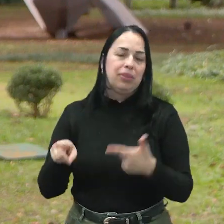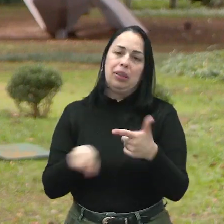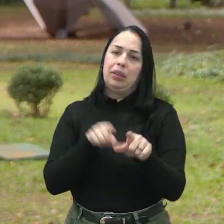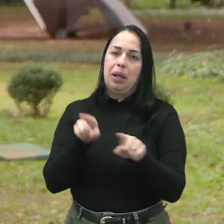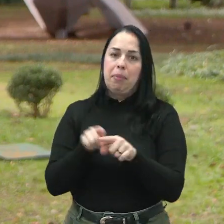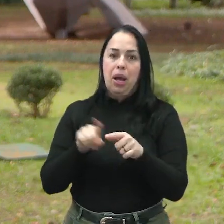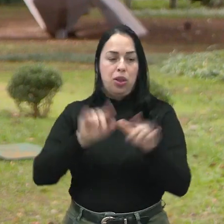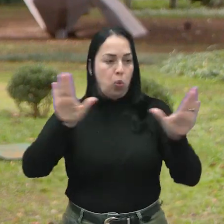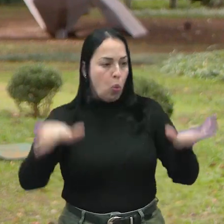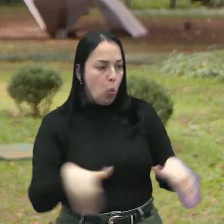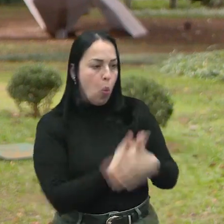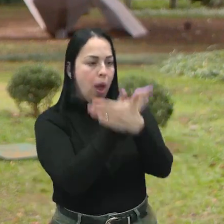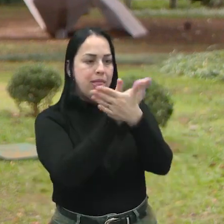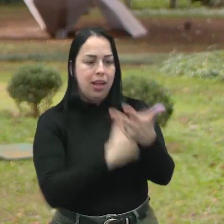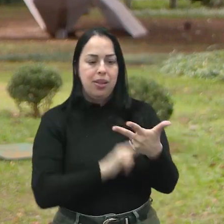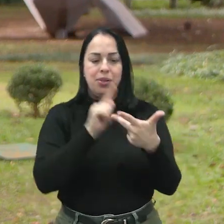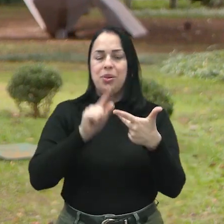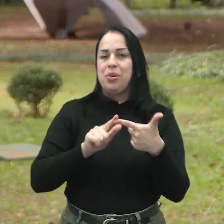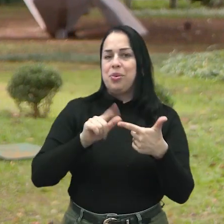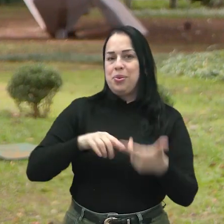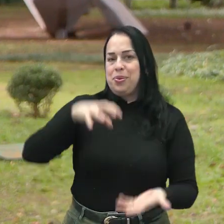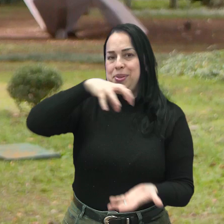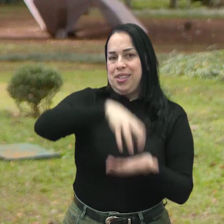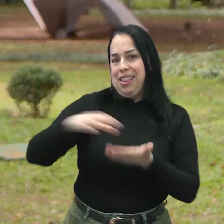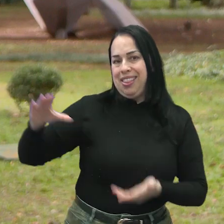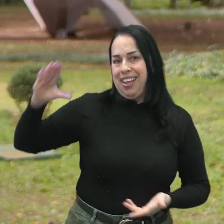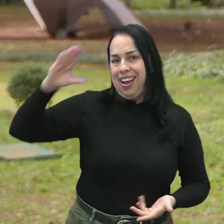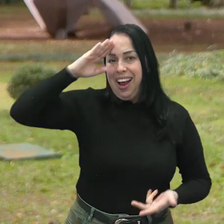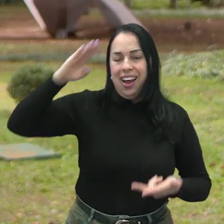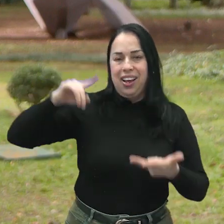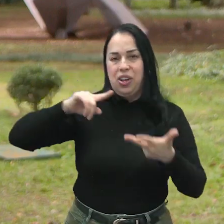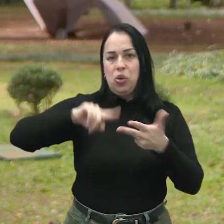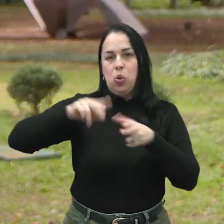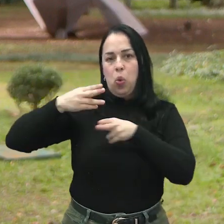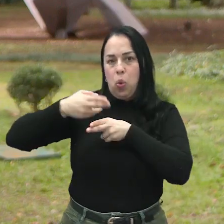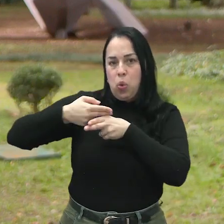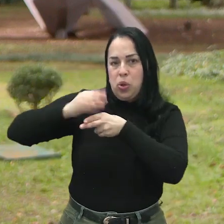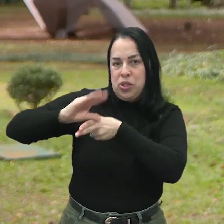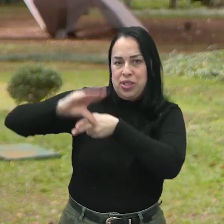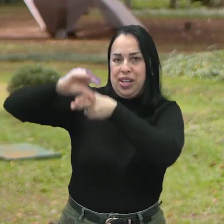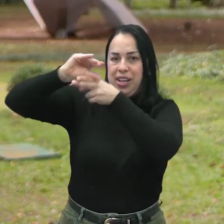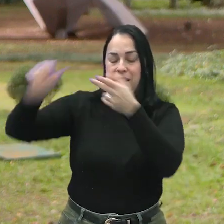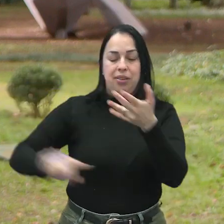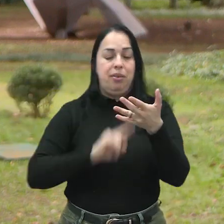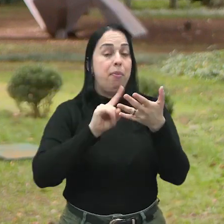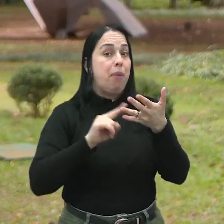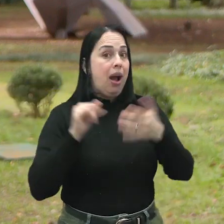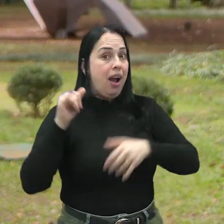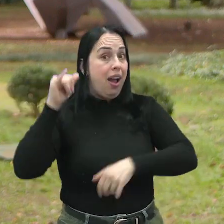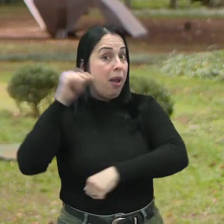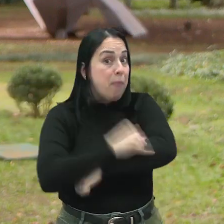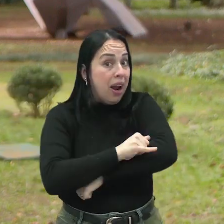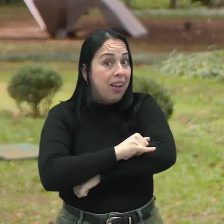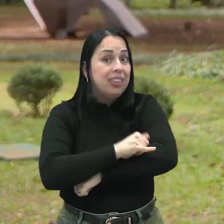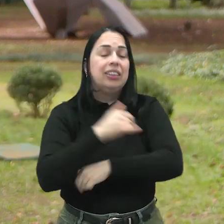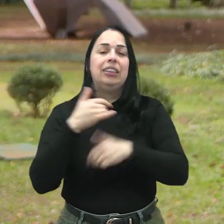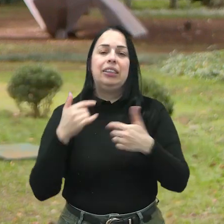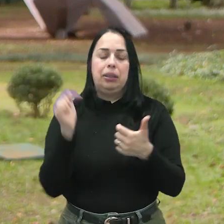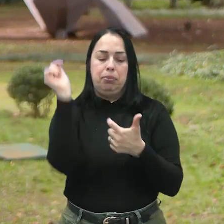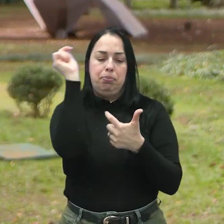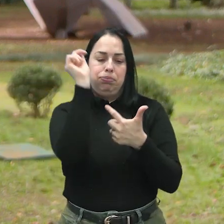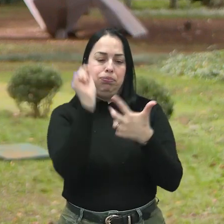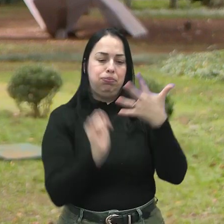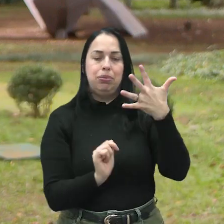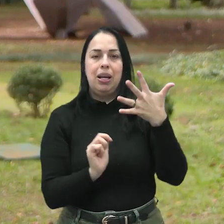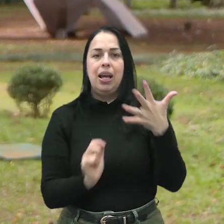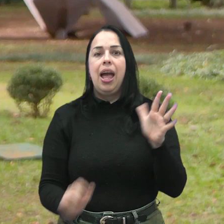não tivéssemos um ITA, não tivéssemos um CTA, não tivéssemos um INPE, não tivéssemos uma Embraer. Então isto